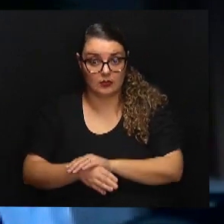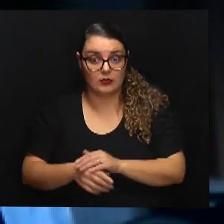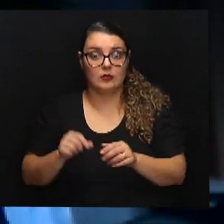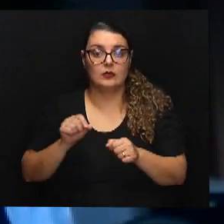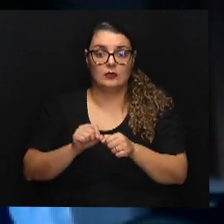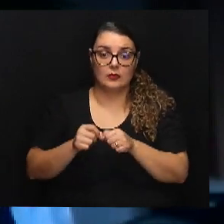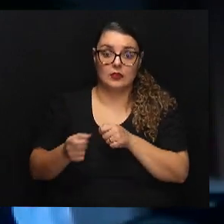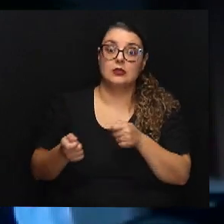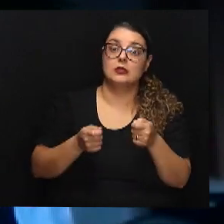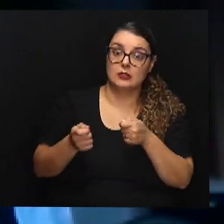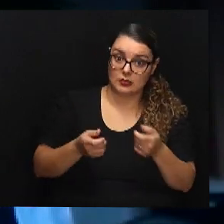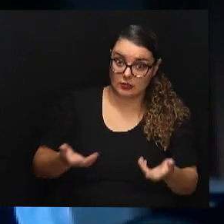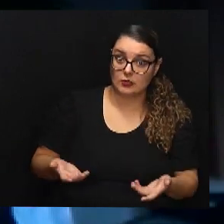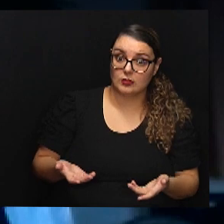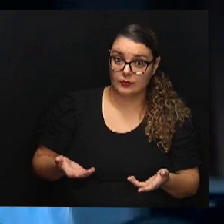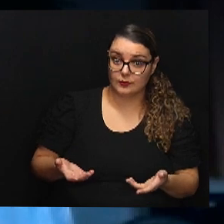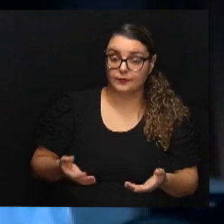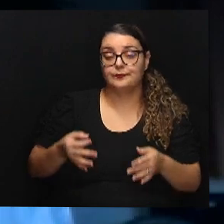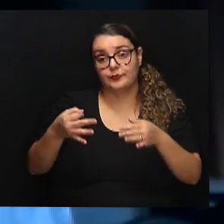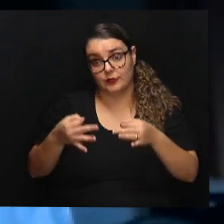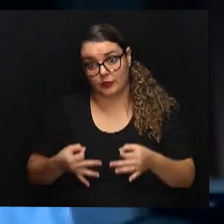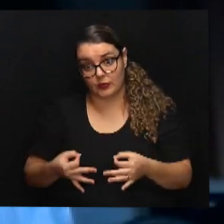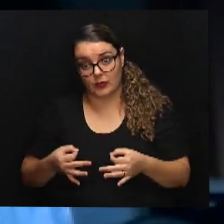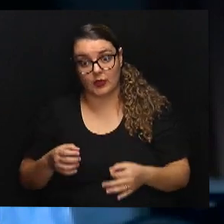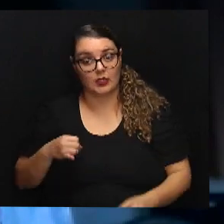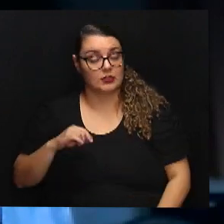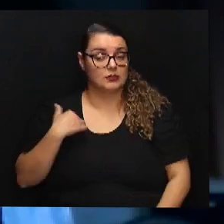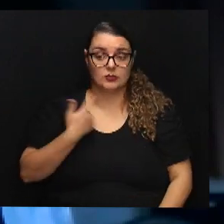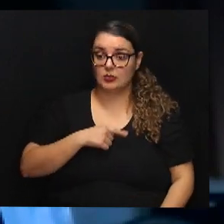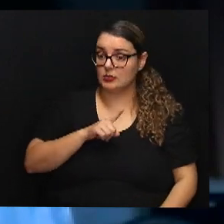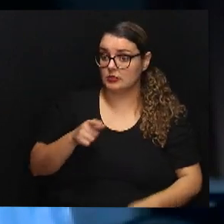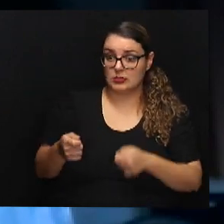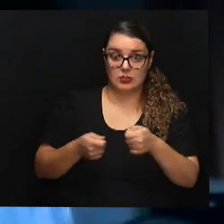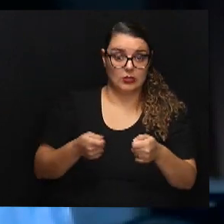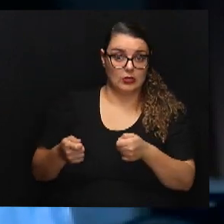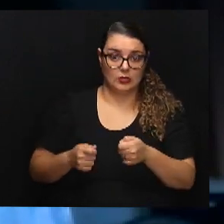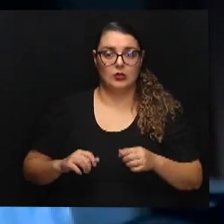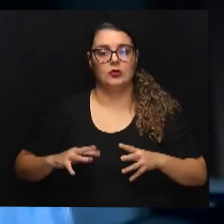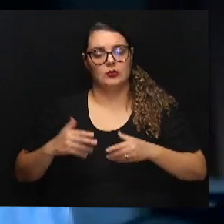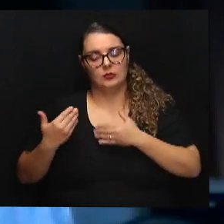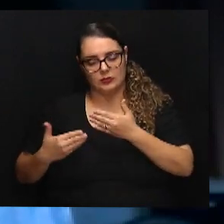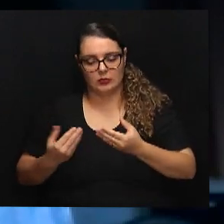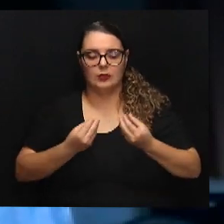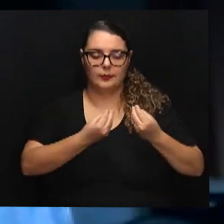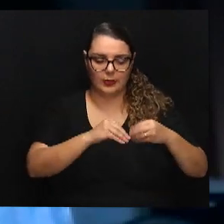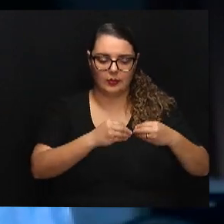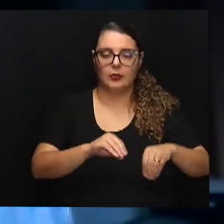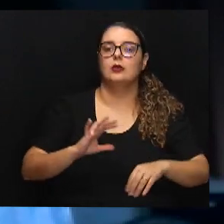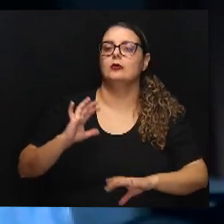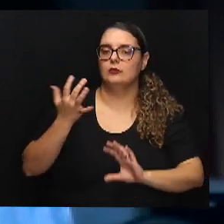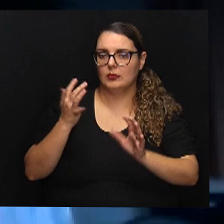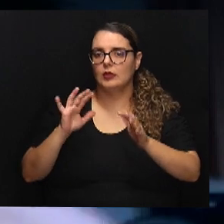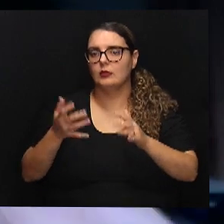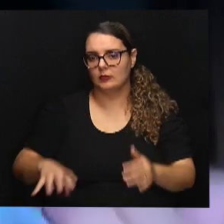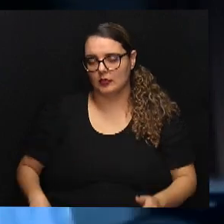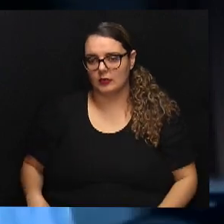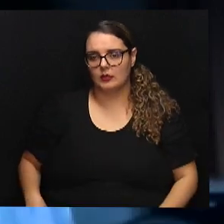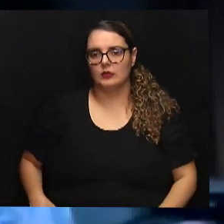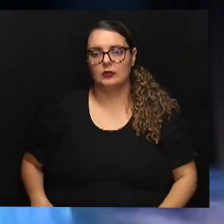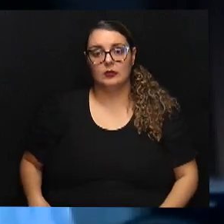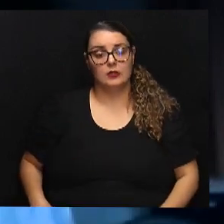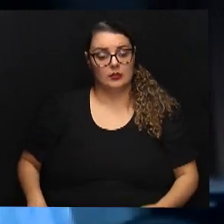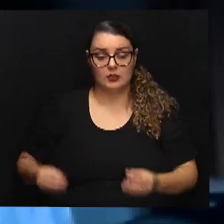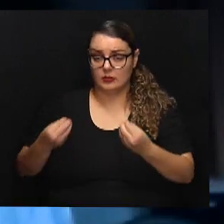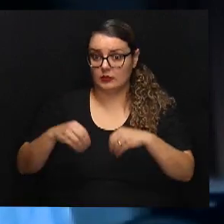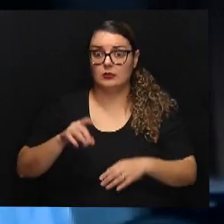paciente sabe que ele tem esse hábito, a gente vai ter que controlá-lo, né? Justamente porque se nós não controlarmos, todos esses danos